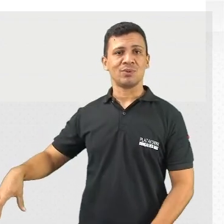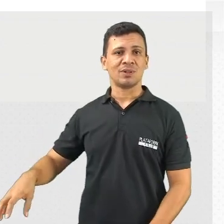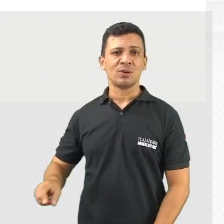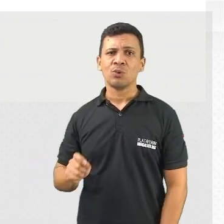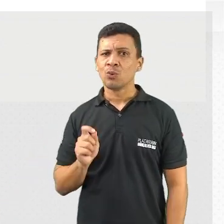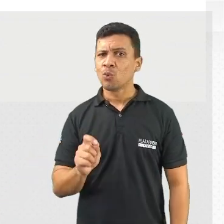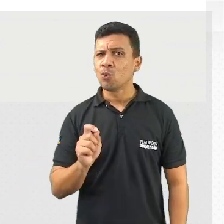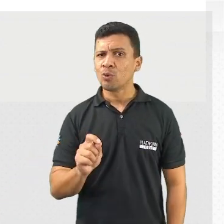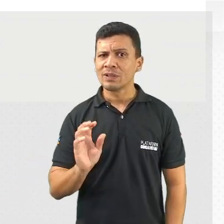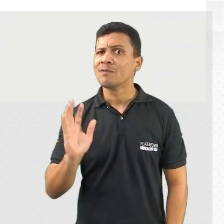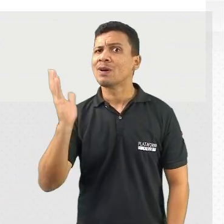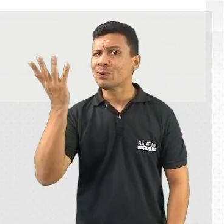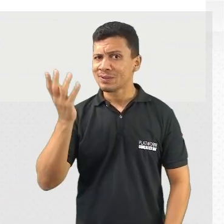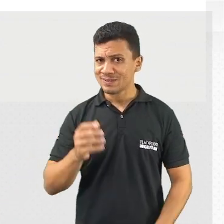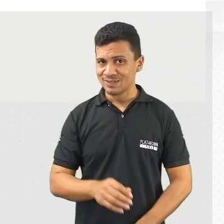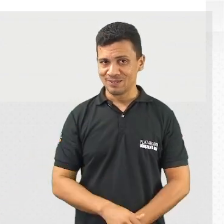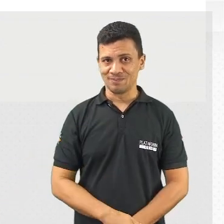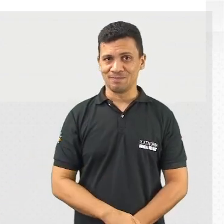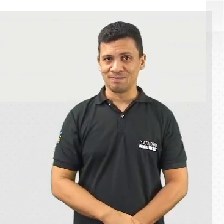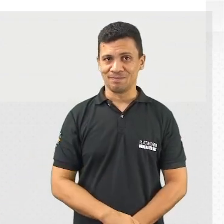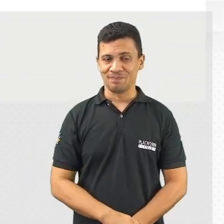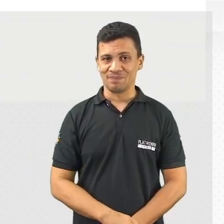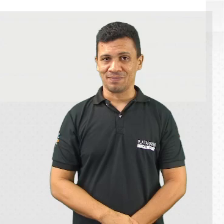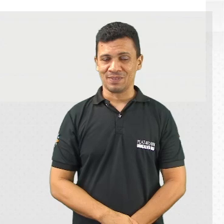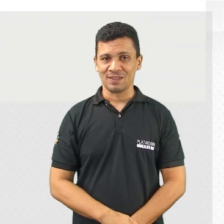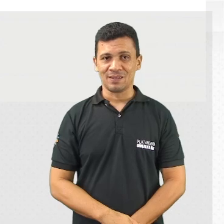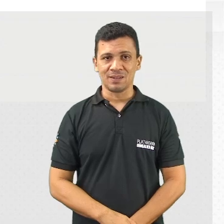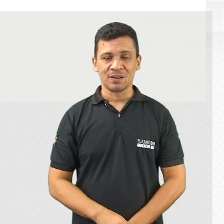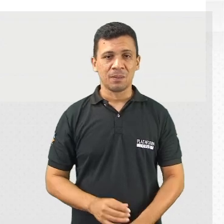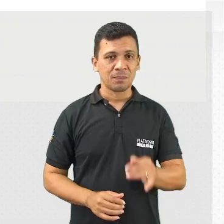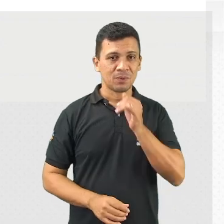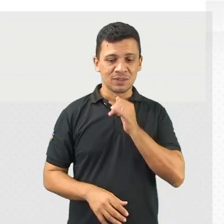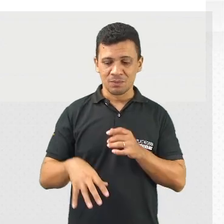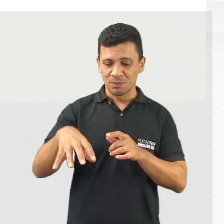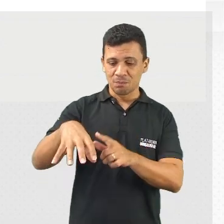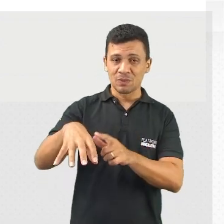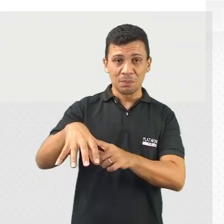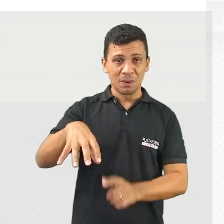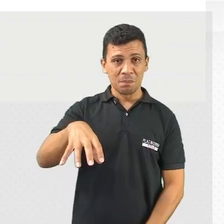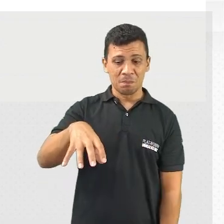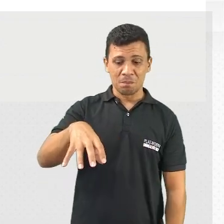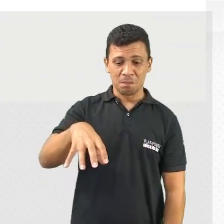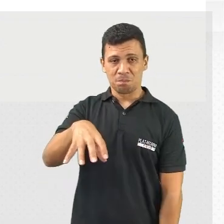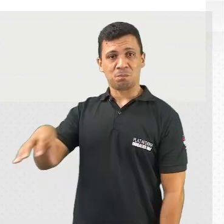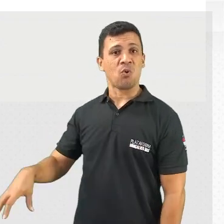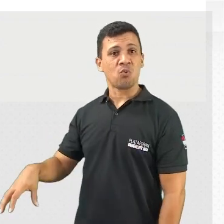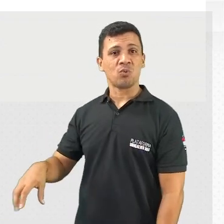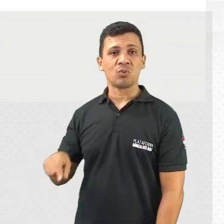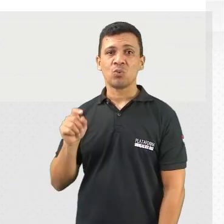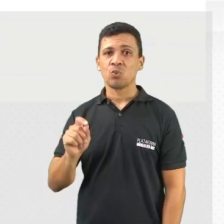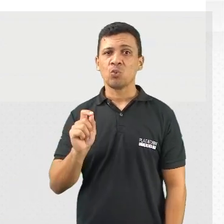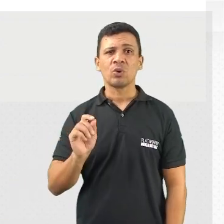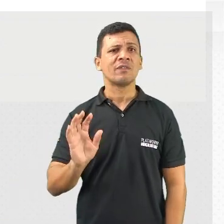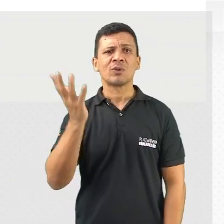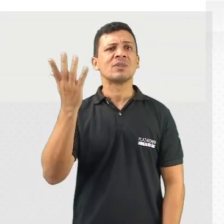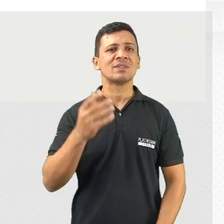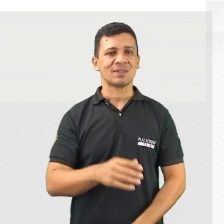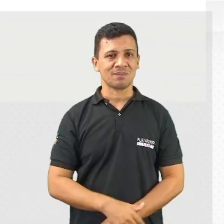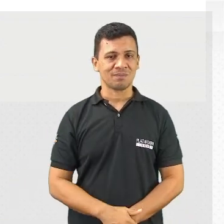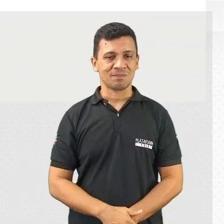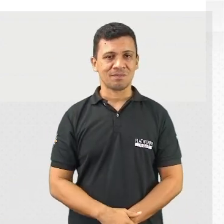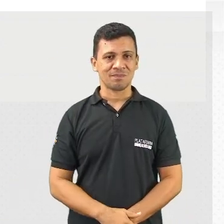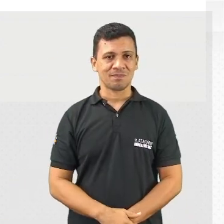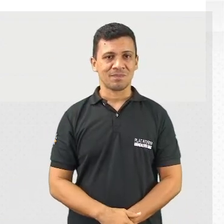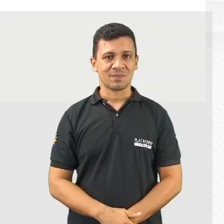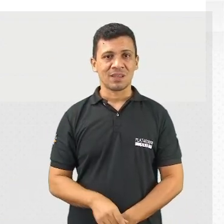será que vai acontecer? Vou fazer um exemplo. Então eu pego, vou pagar bem aqui, ó. Tirei a tampa da panela. O que vai acontecer se eu tirar de